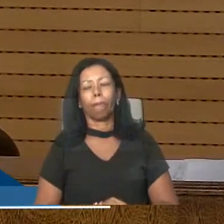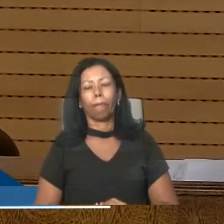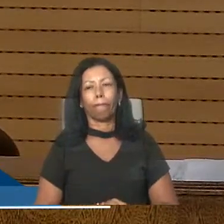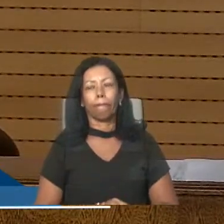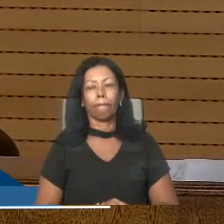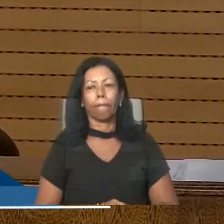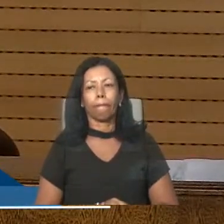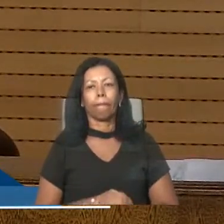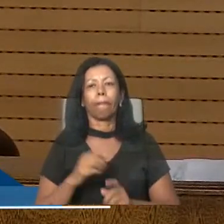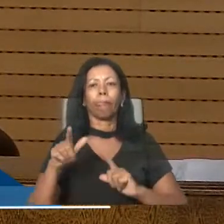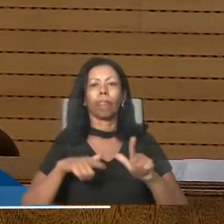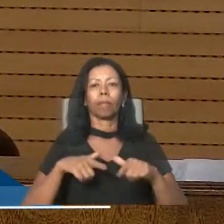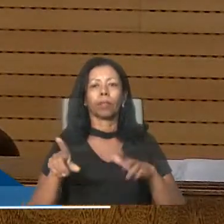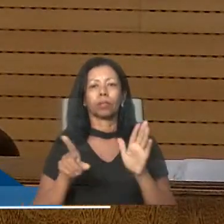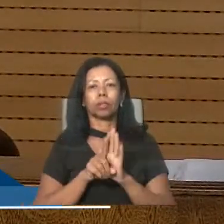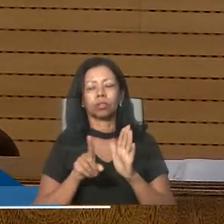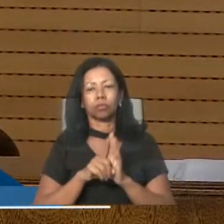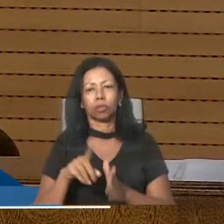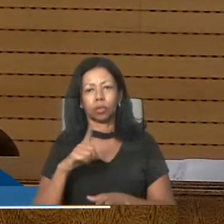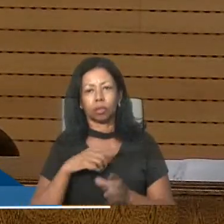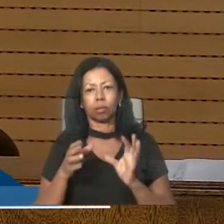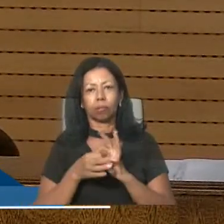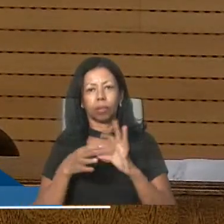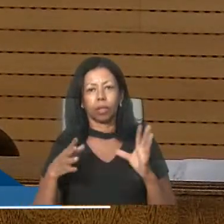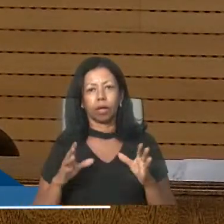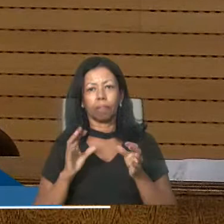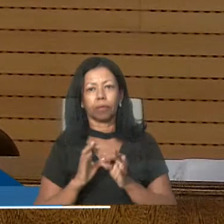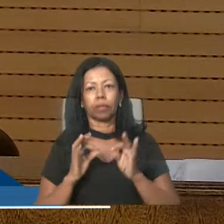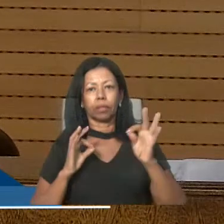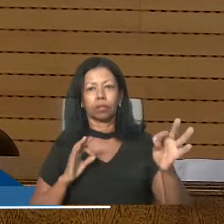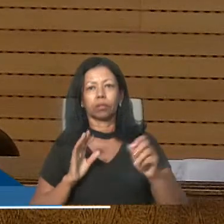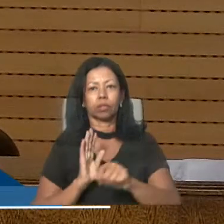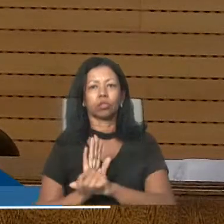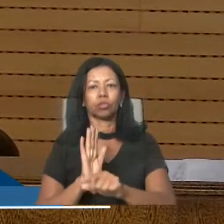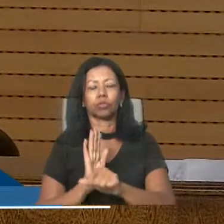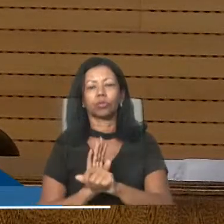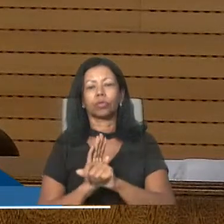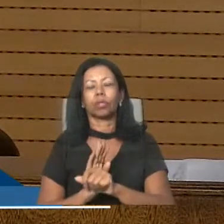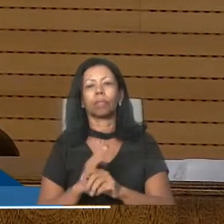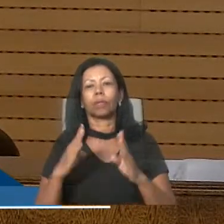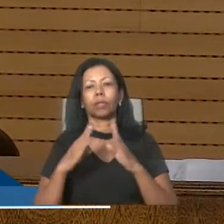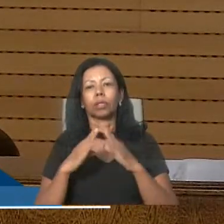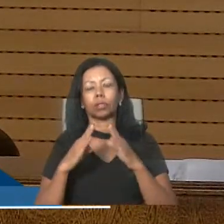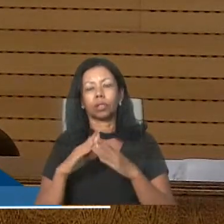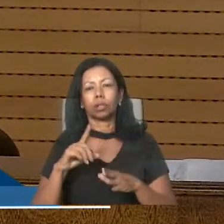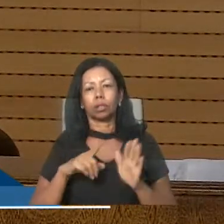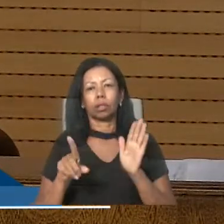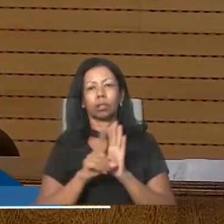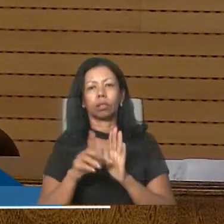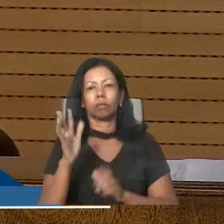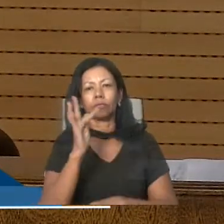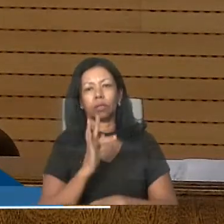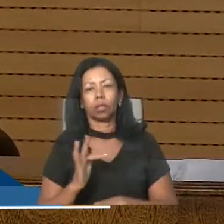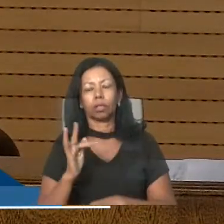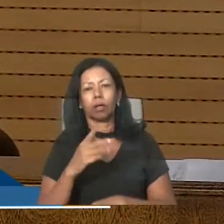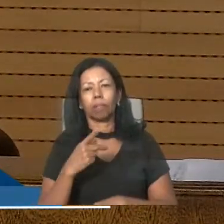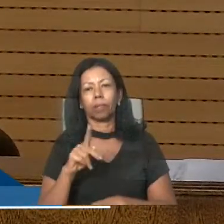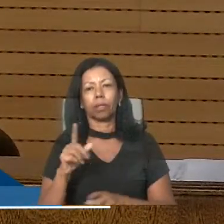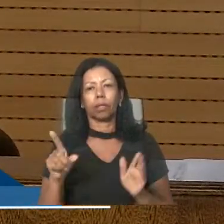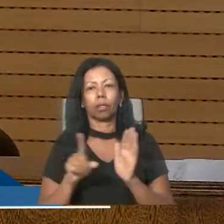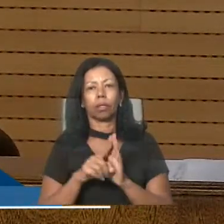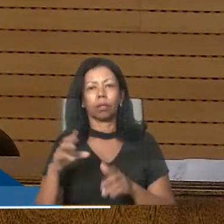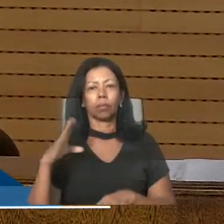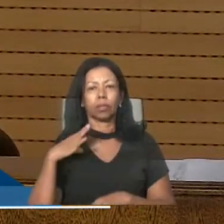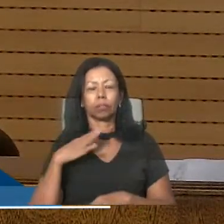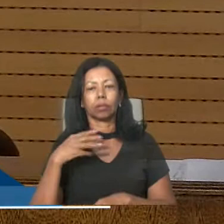A propositura legislativa consiste em autorizar a prorrogação do auxílio Bolsa Moradia instituído pela Lei Federal, pela Lei Municipal